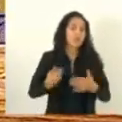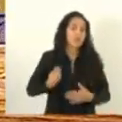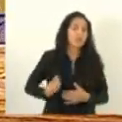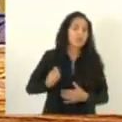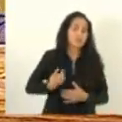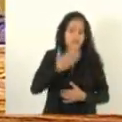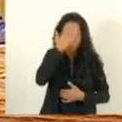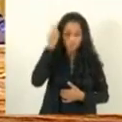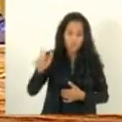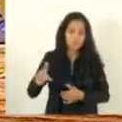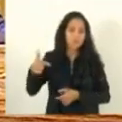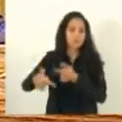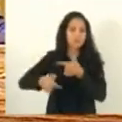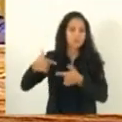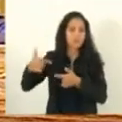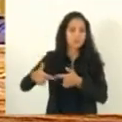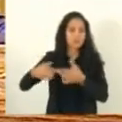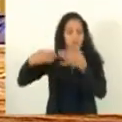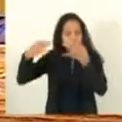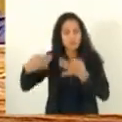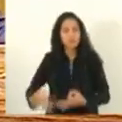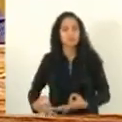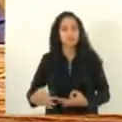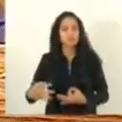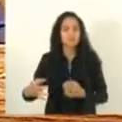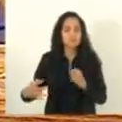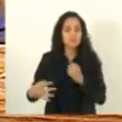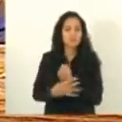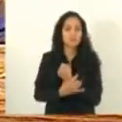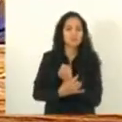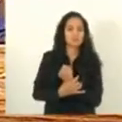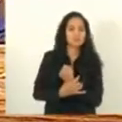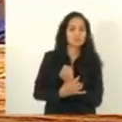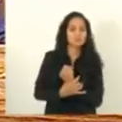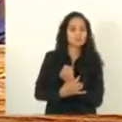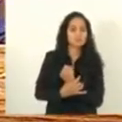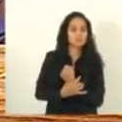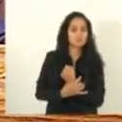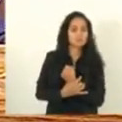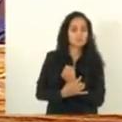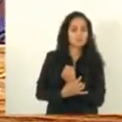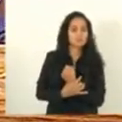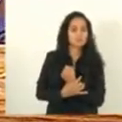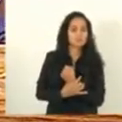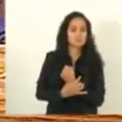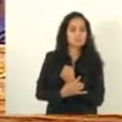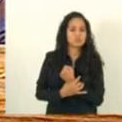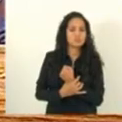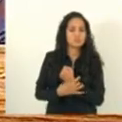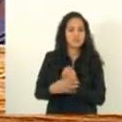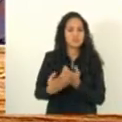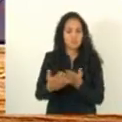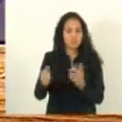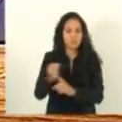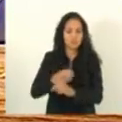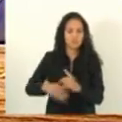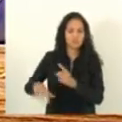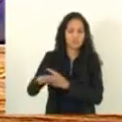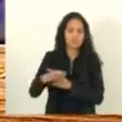quem trabalha para poder garantir segurança à sociedade. Nesse sentido, não estou